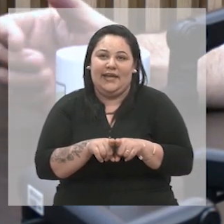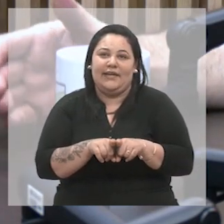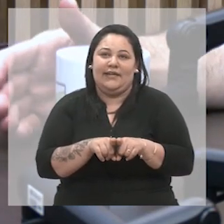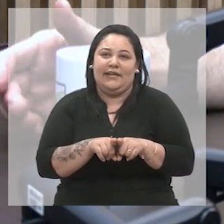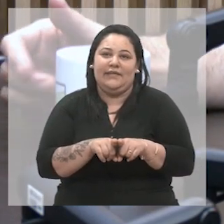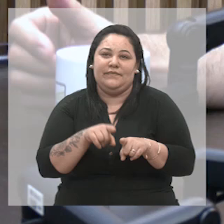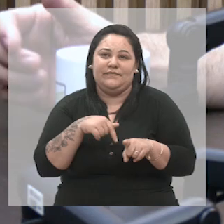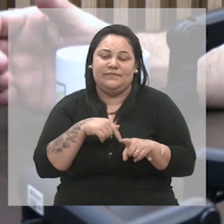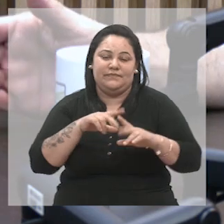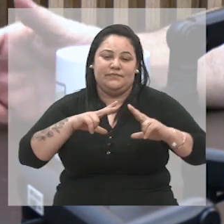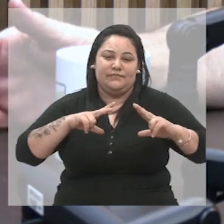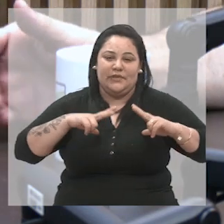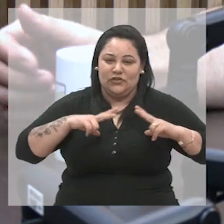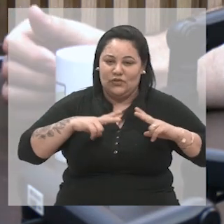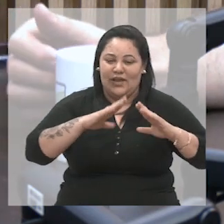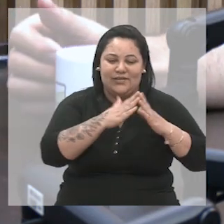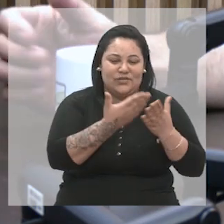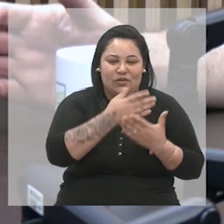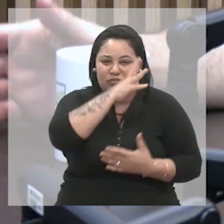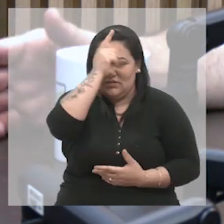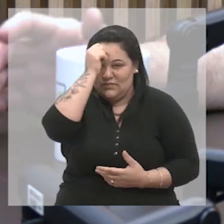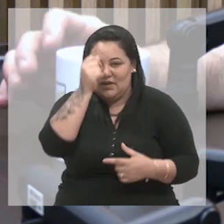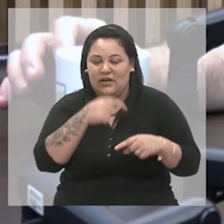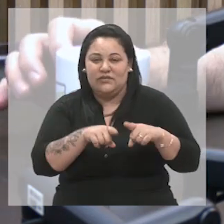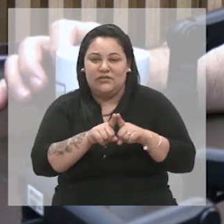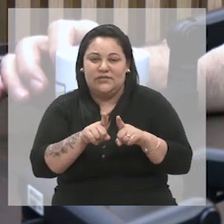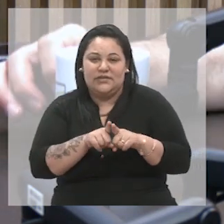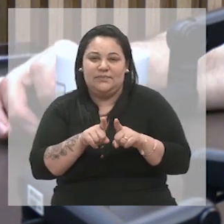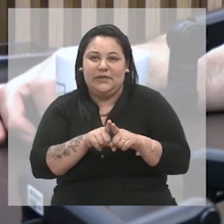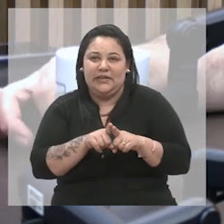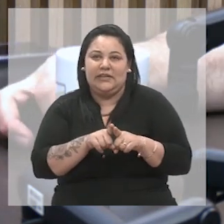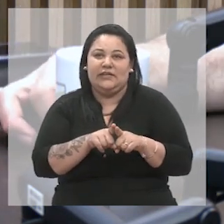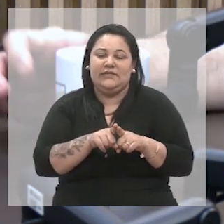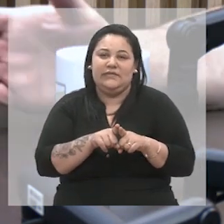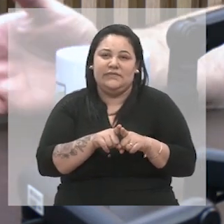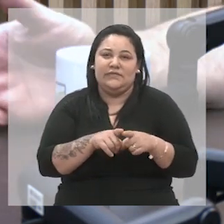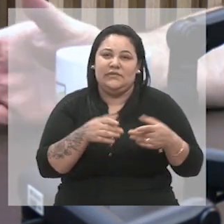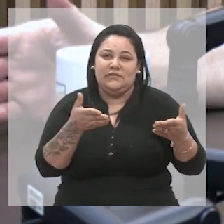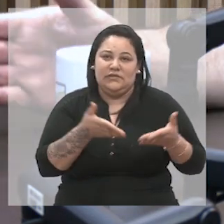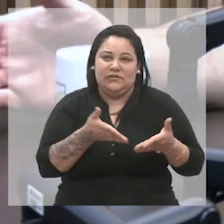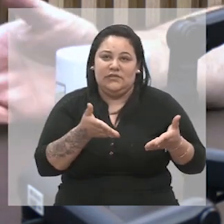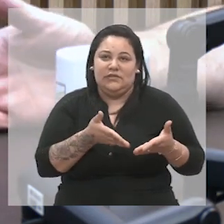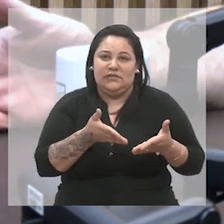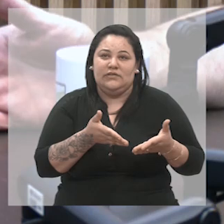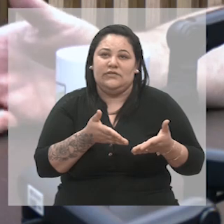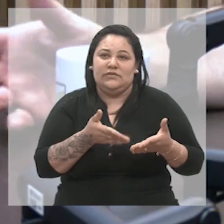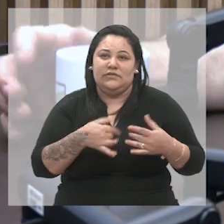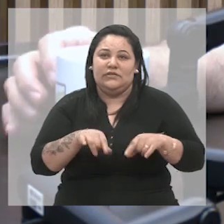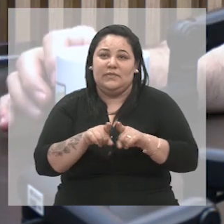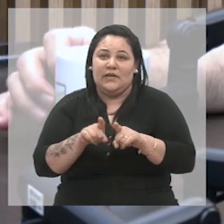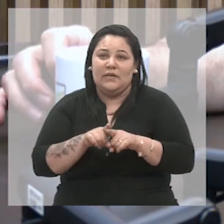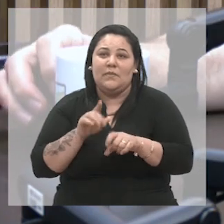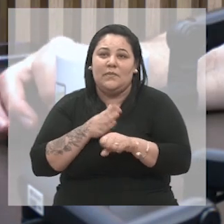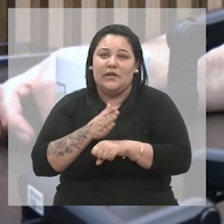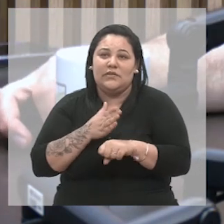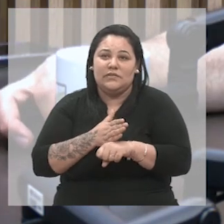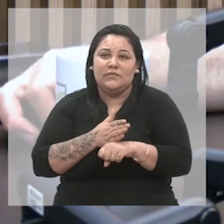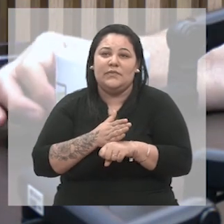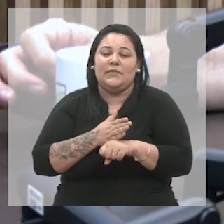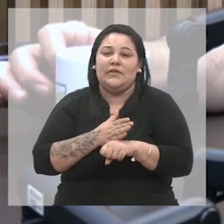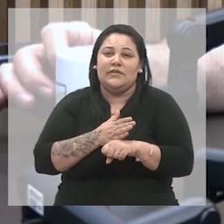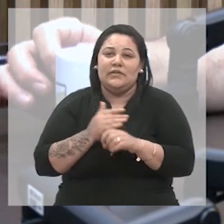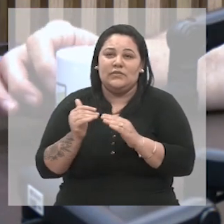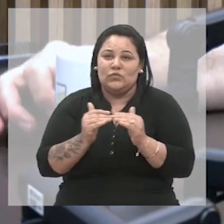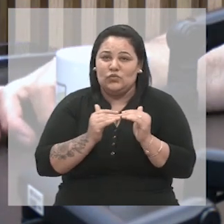escola particular, de escola municipal, né? Em todos os aspectos. Hoje ainda estou na escola, no Colégio Madre Milda, dando aula, tem